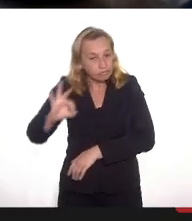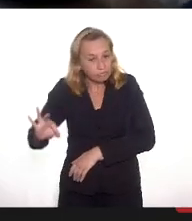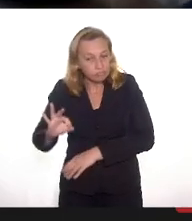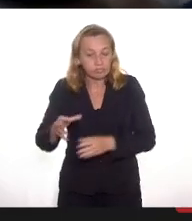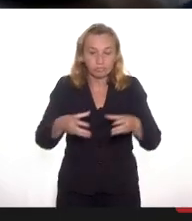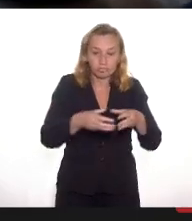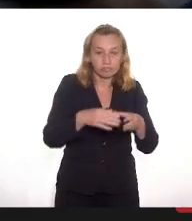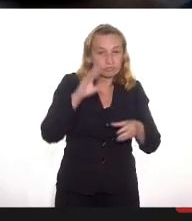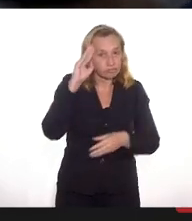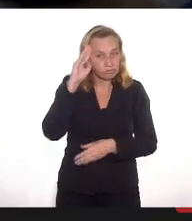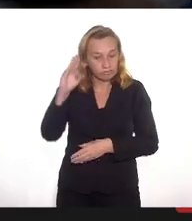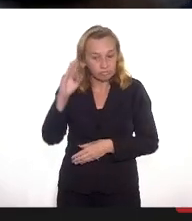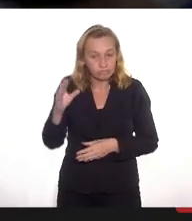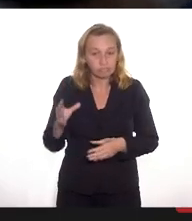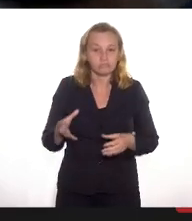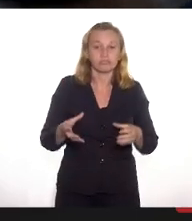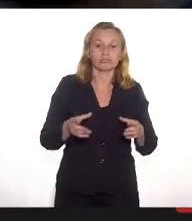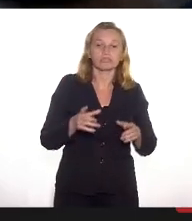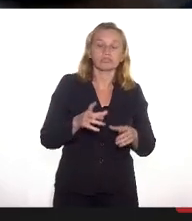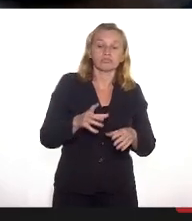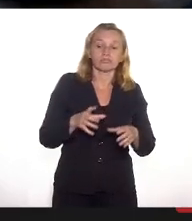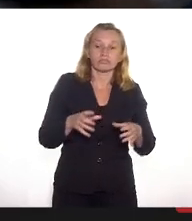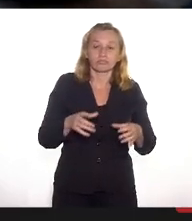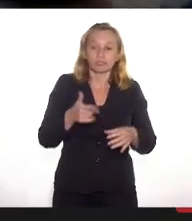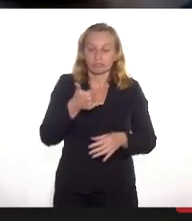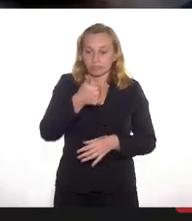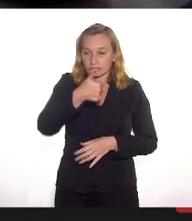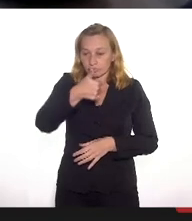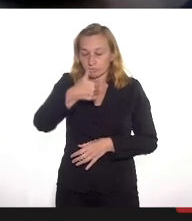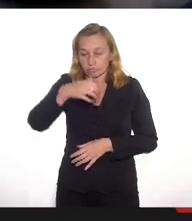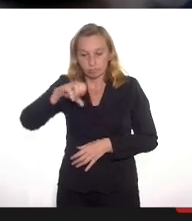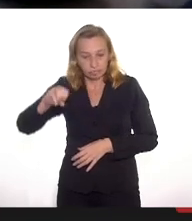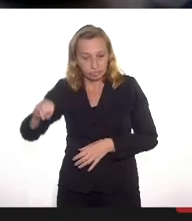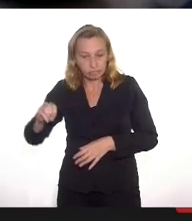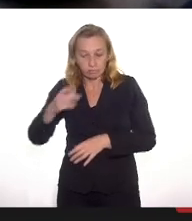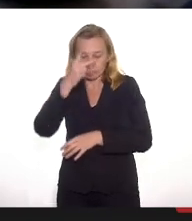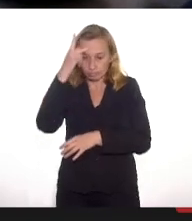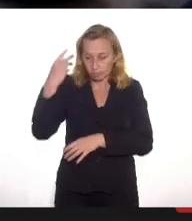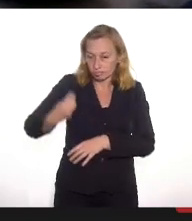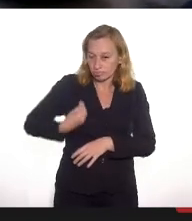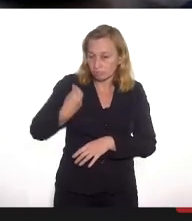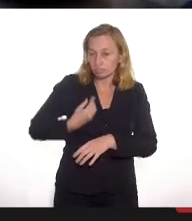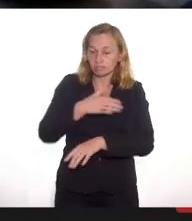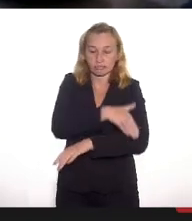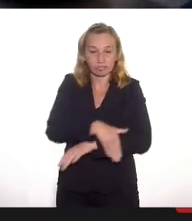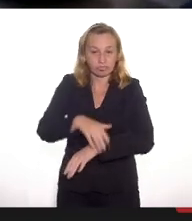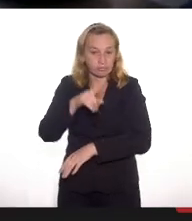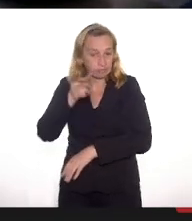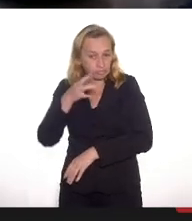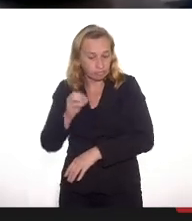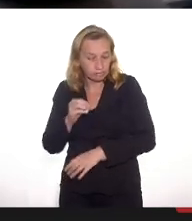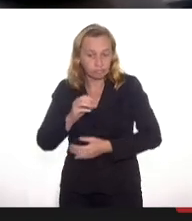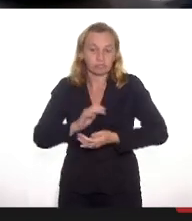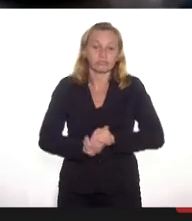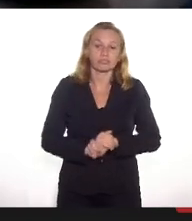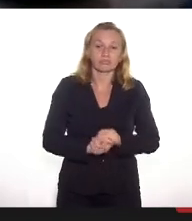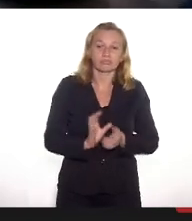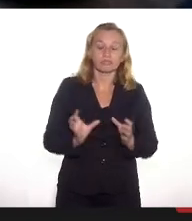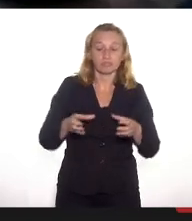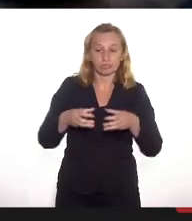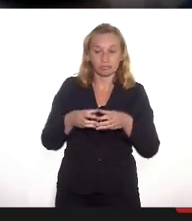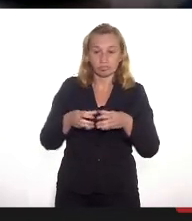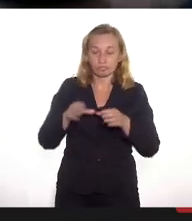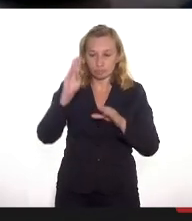novidades cento porcento da população de rua isso foi garantido a Calendar abrir o seguro o